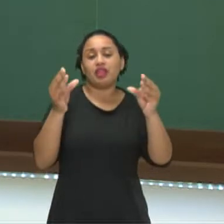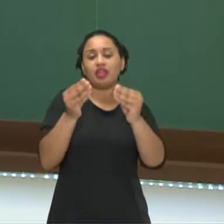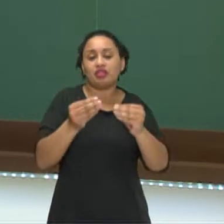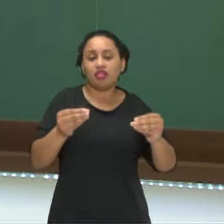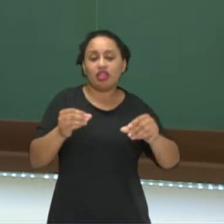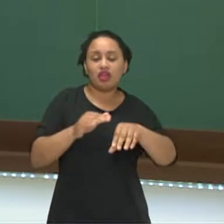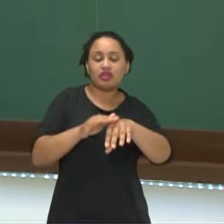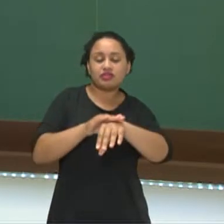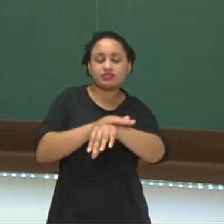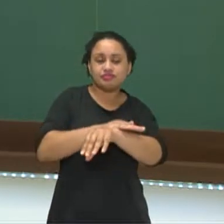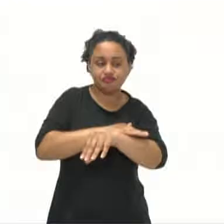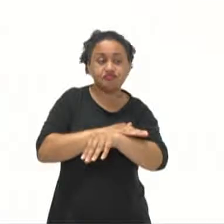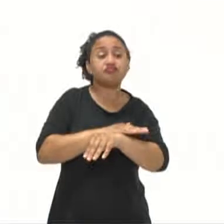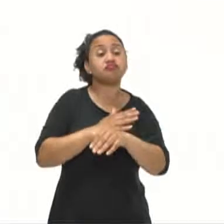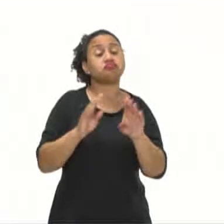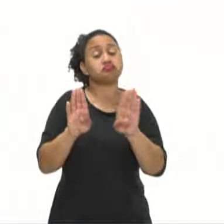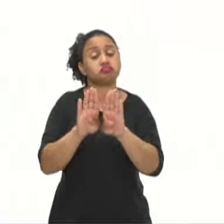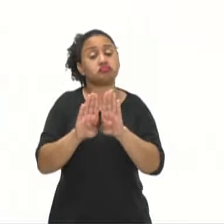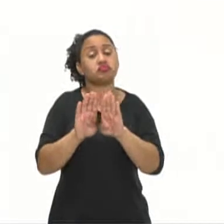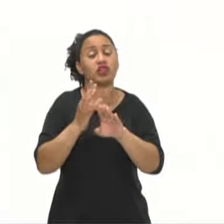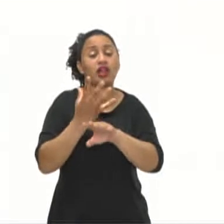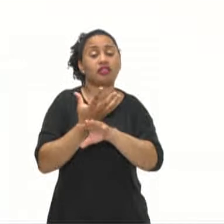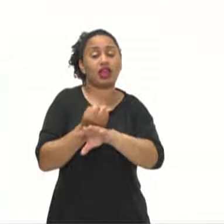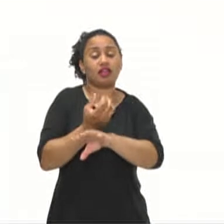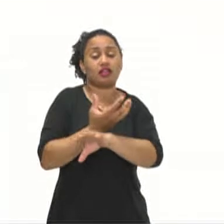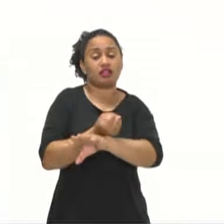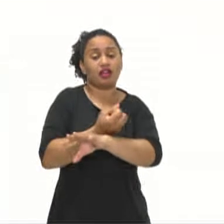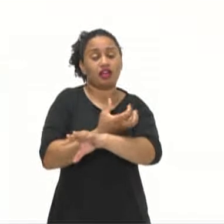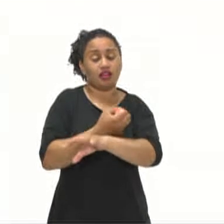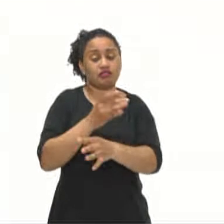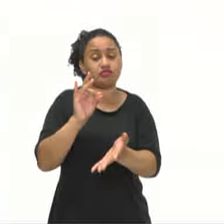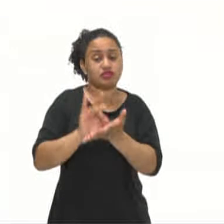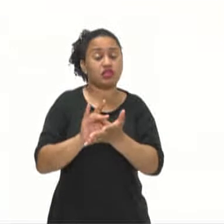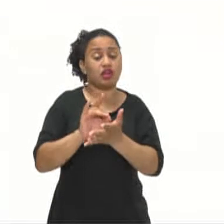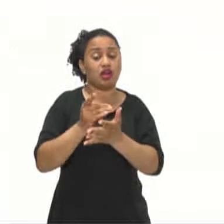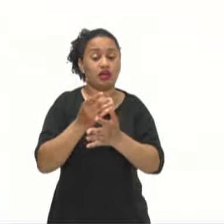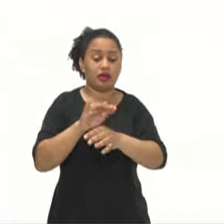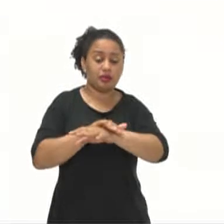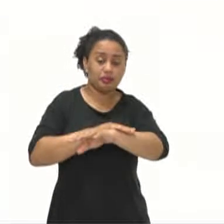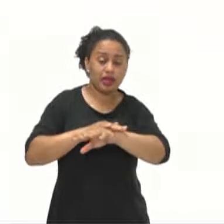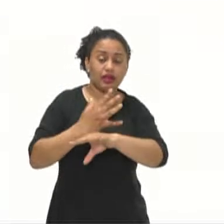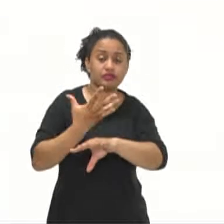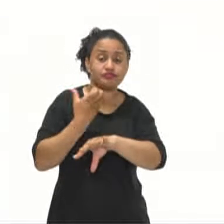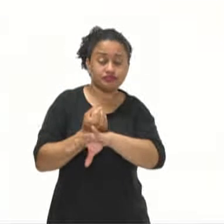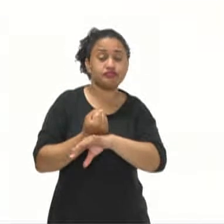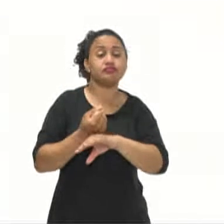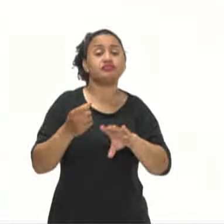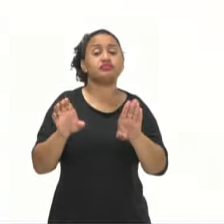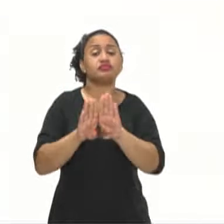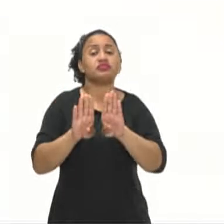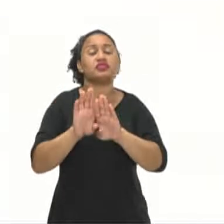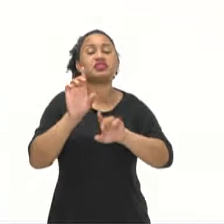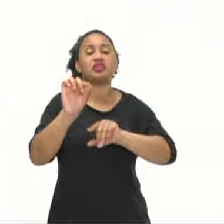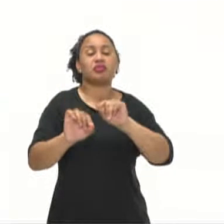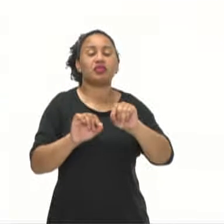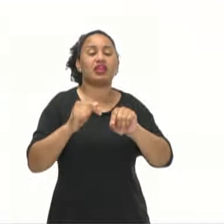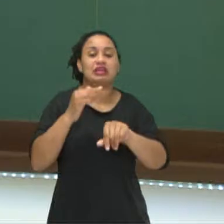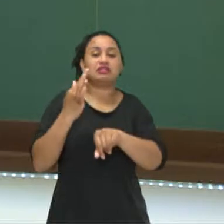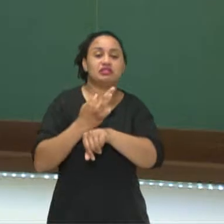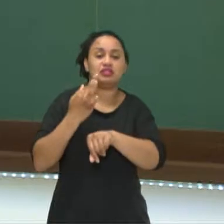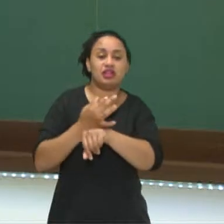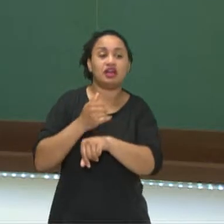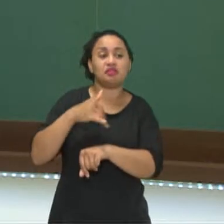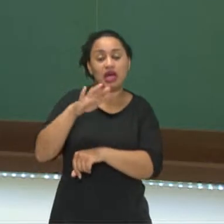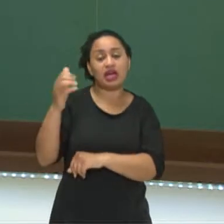pele. Ela também adere completamente à nossa pele e ela também é mais resistente do